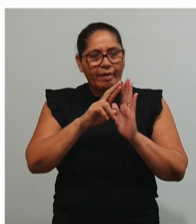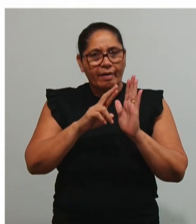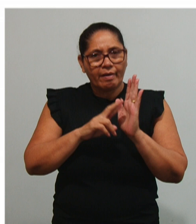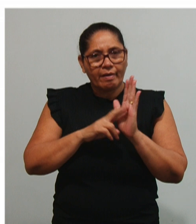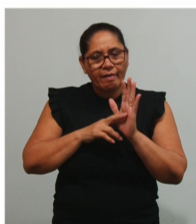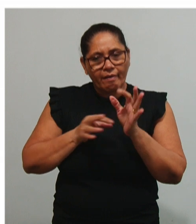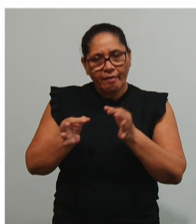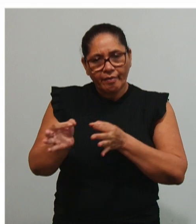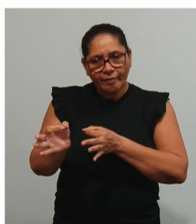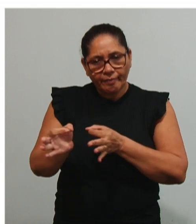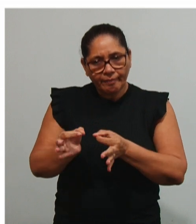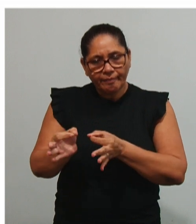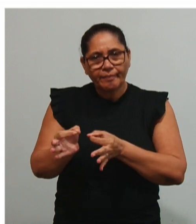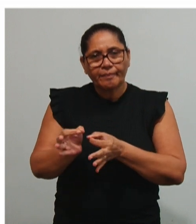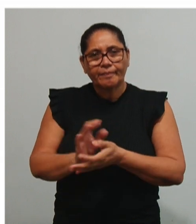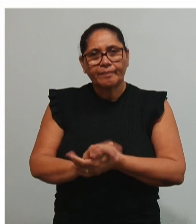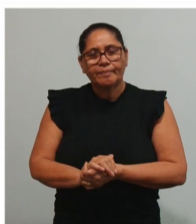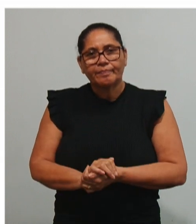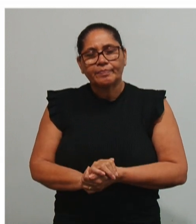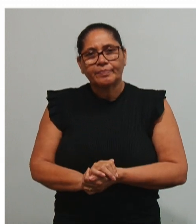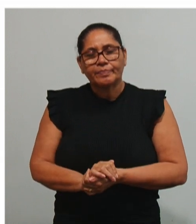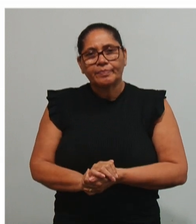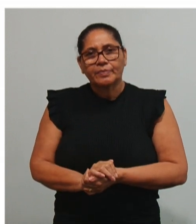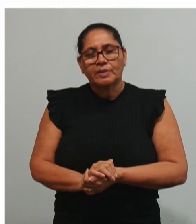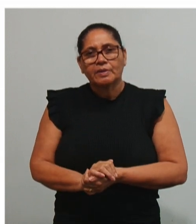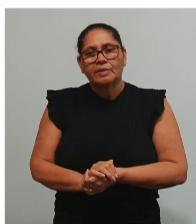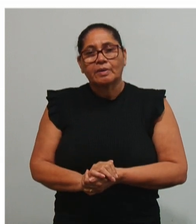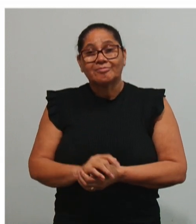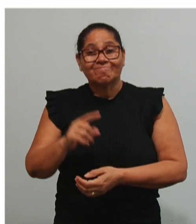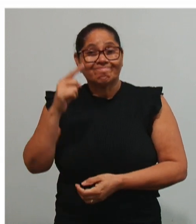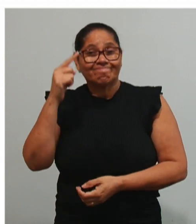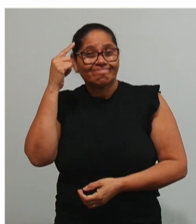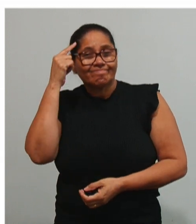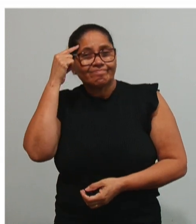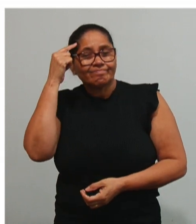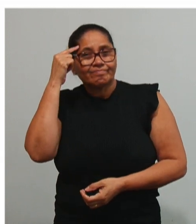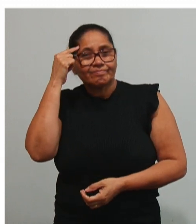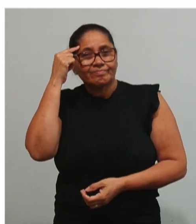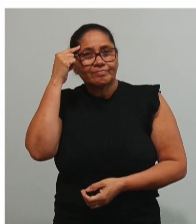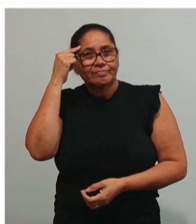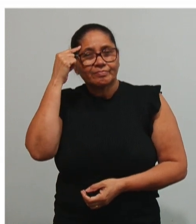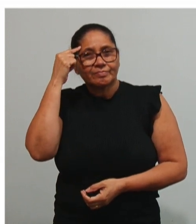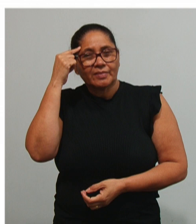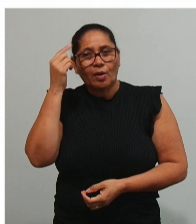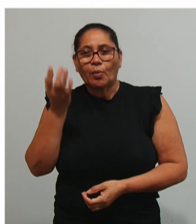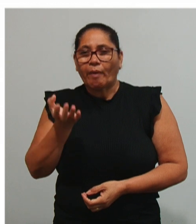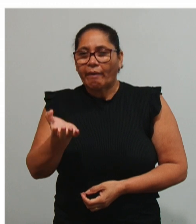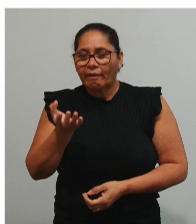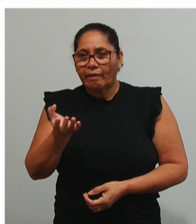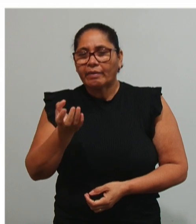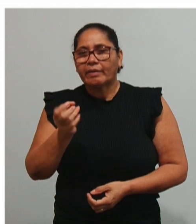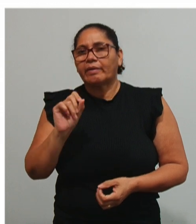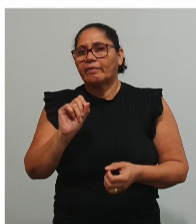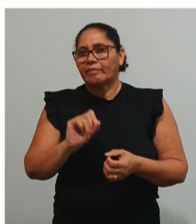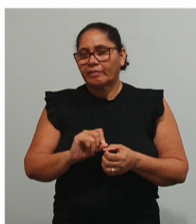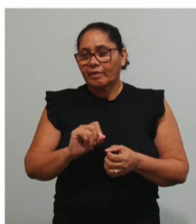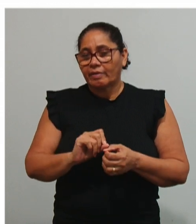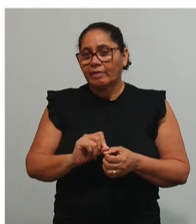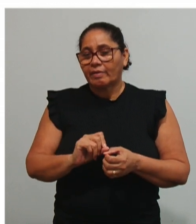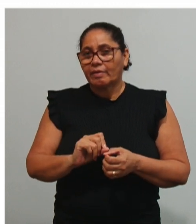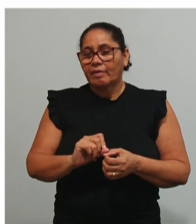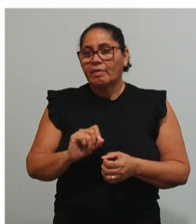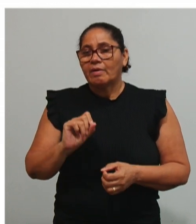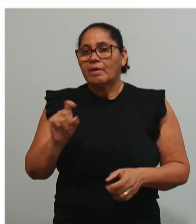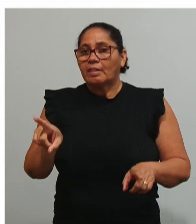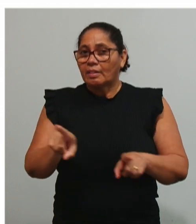na organização. Entre aquilo que foi pensado, né? Aquilo que se pretendia e aquilo que se